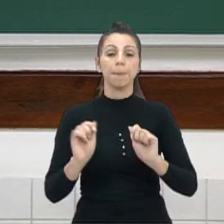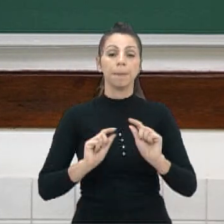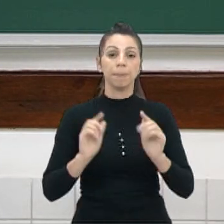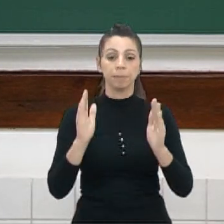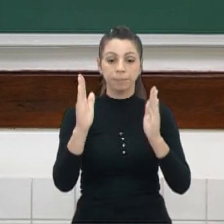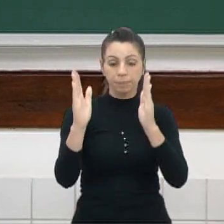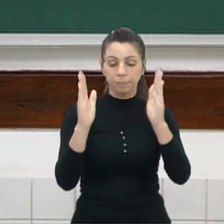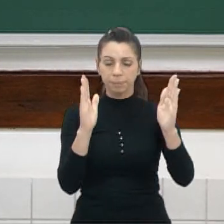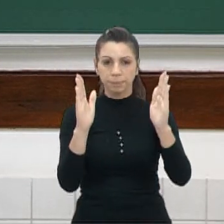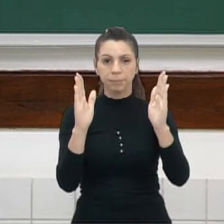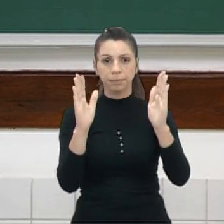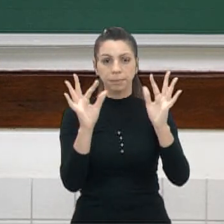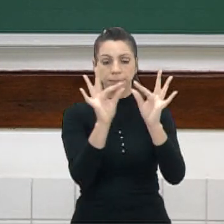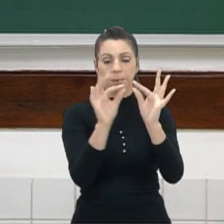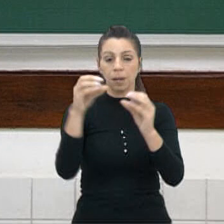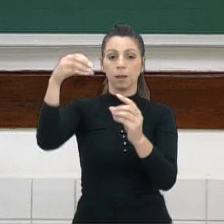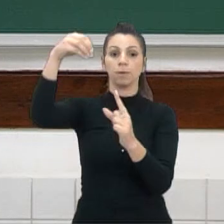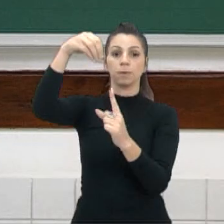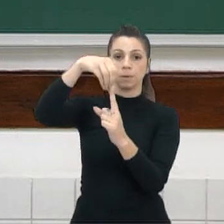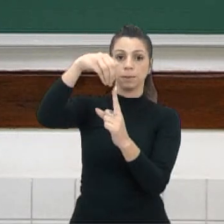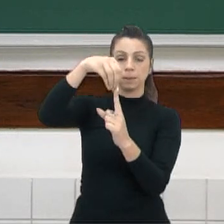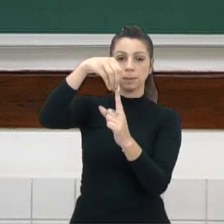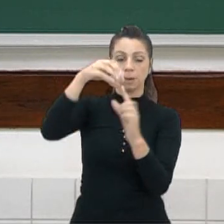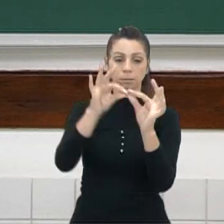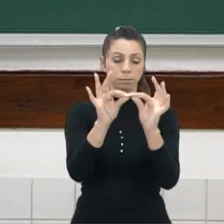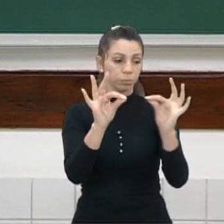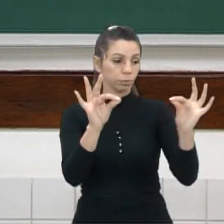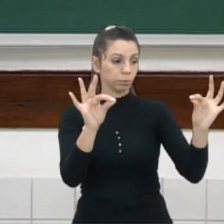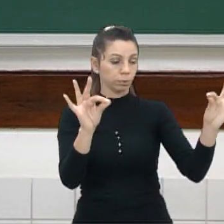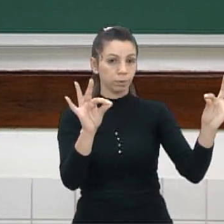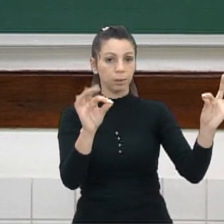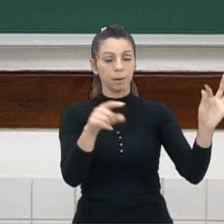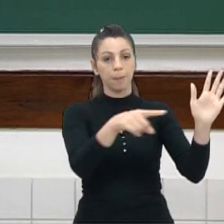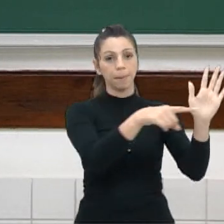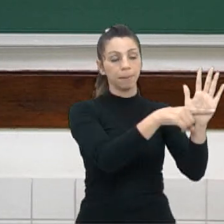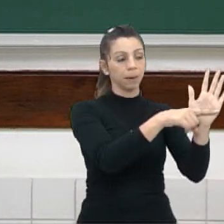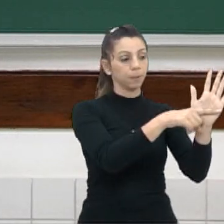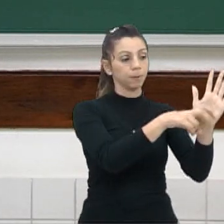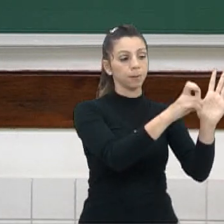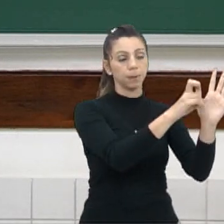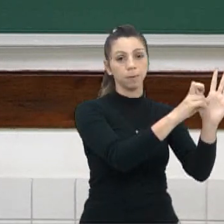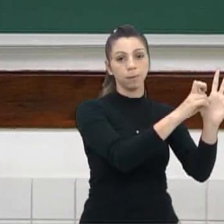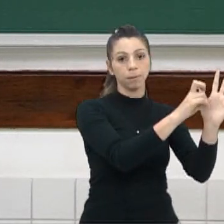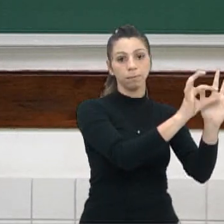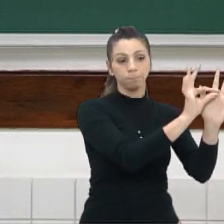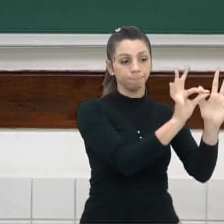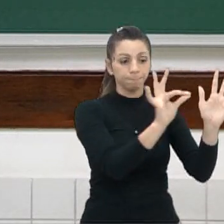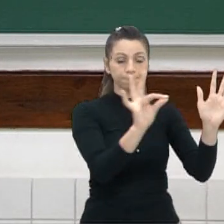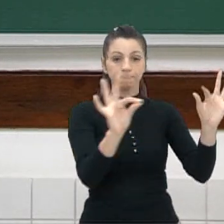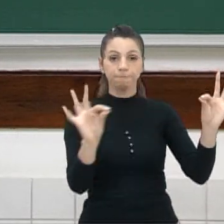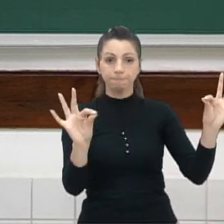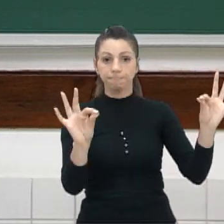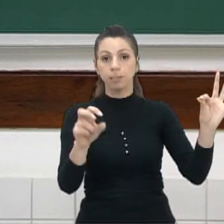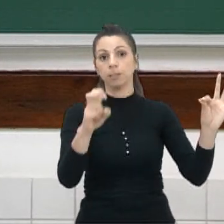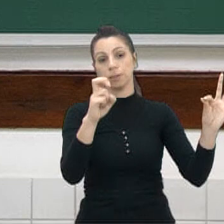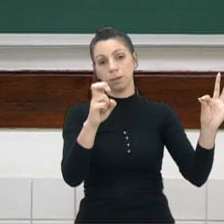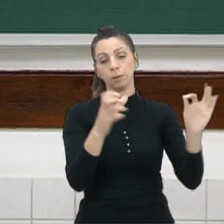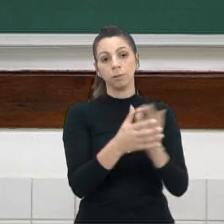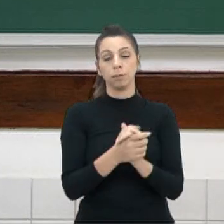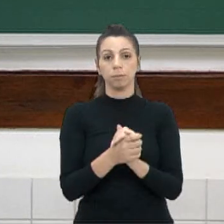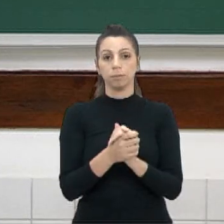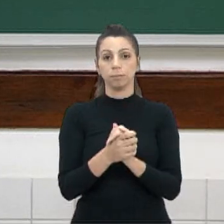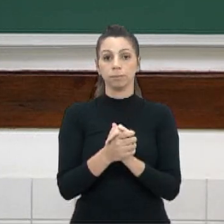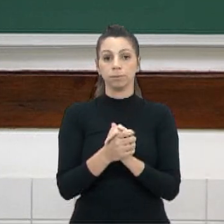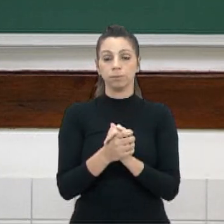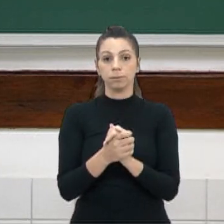penso no menos 5, a distância do menos 5 até o zero é 5. Quando eu penso no mais 3, a distância do mais 3